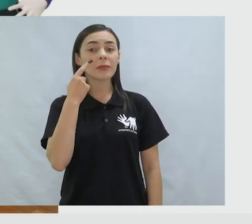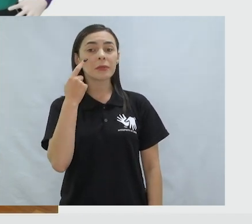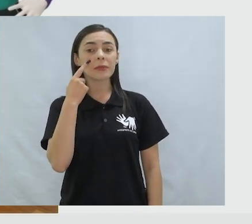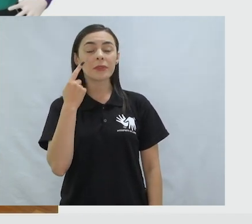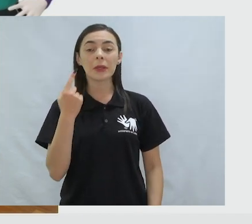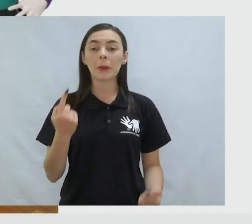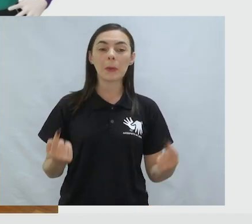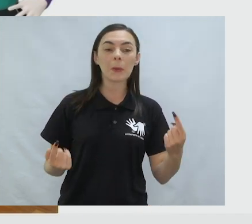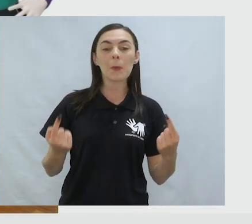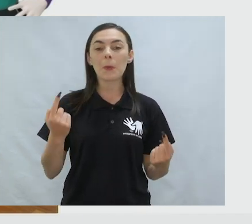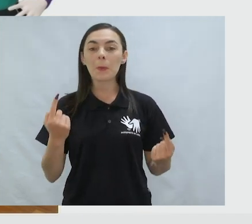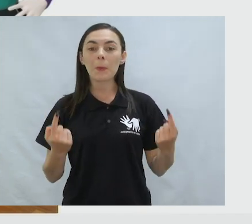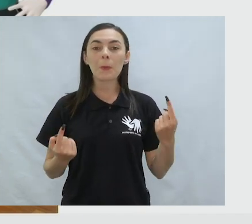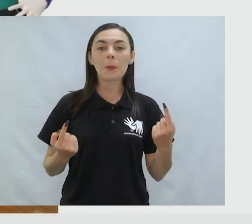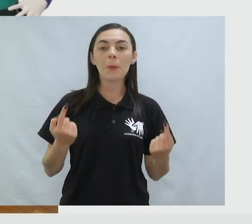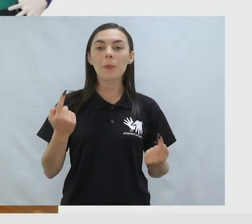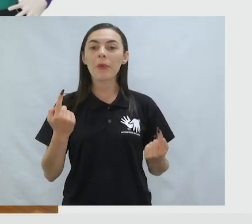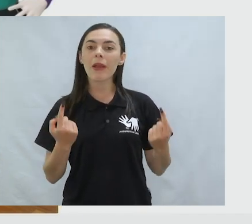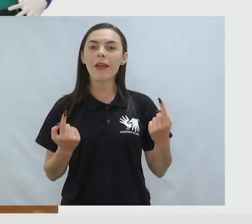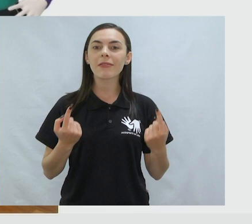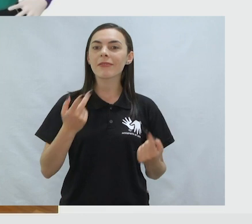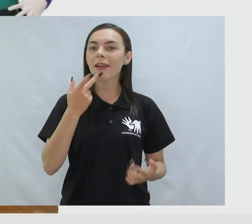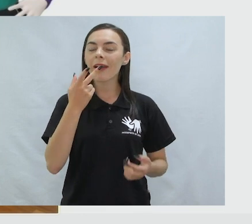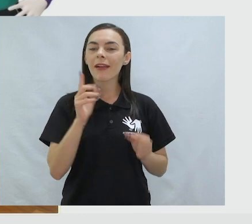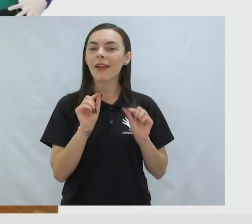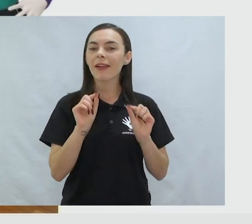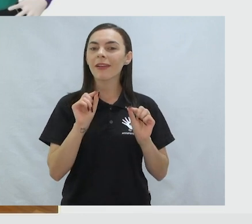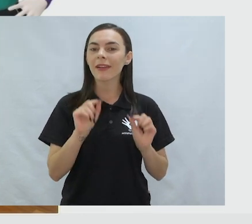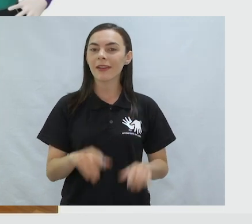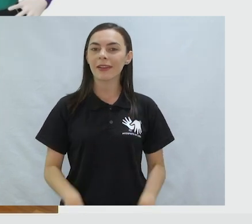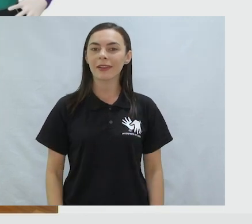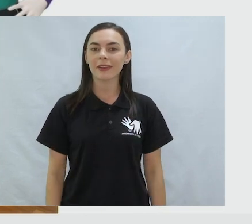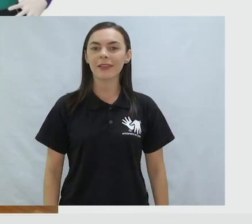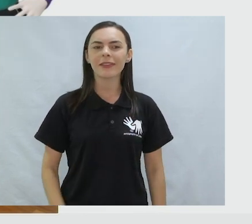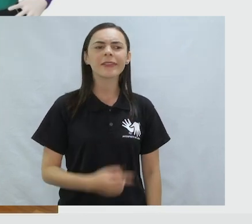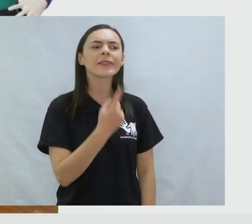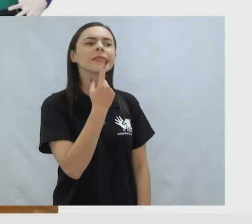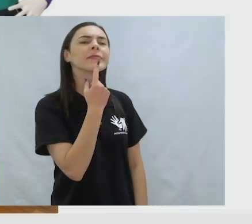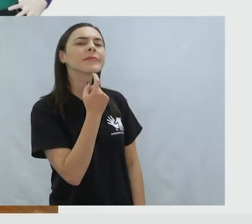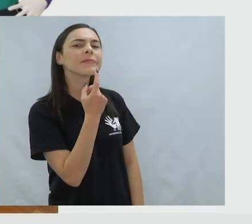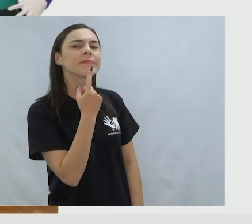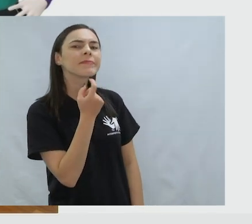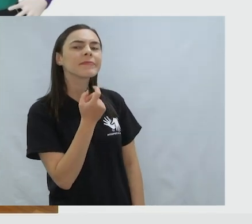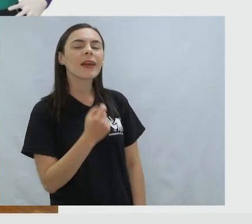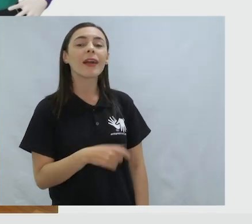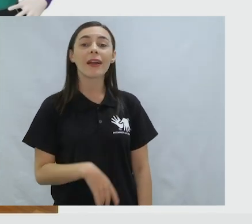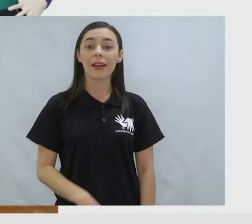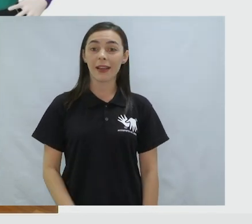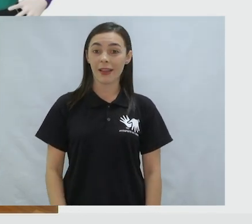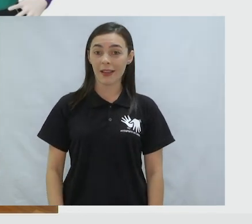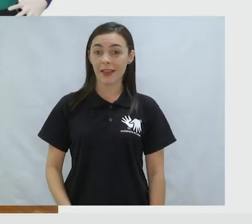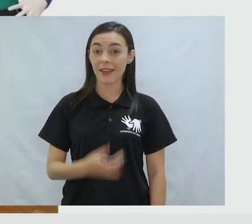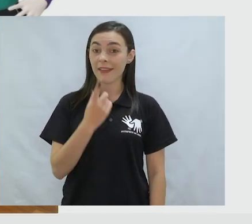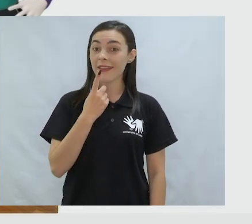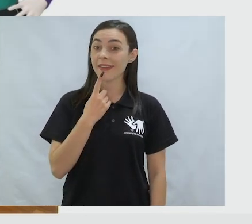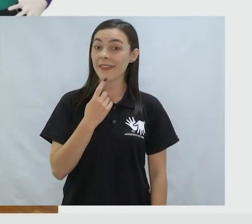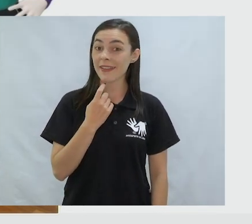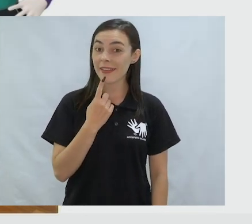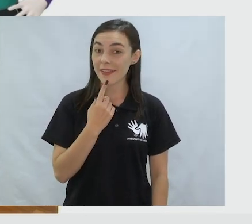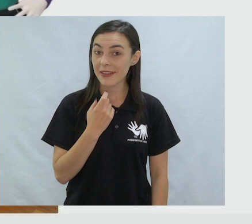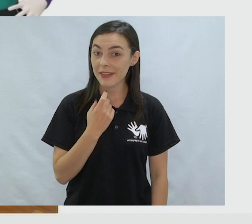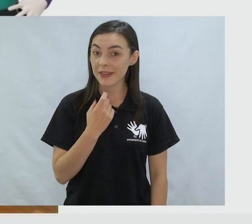vamos ver. Max ou Isa? Que vai aparecer agora? Vermelho.